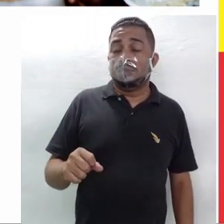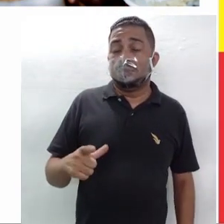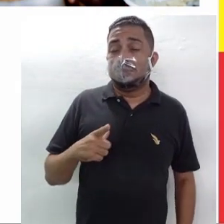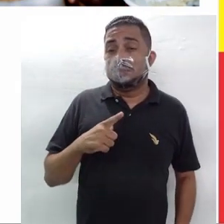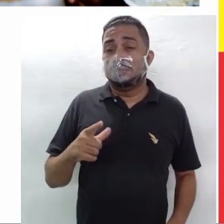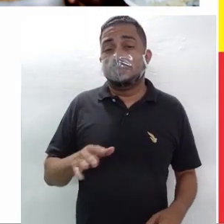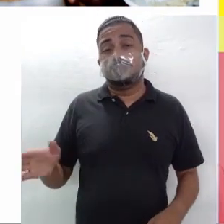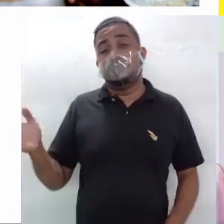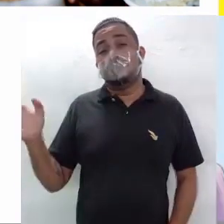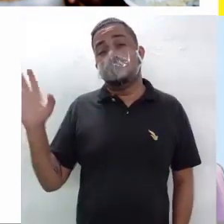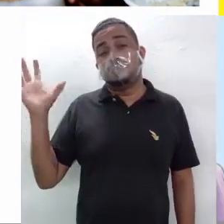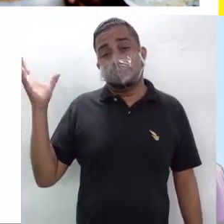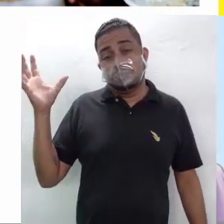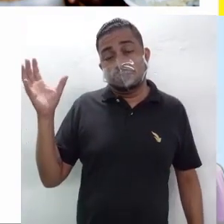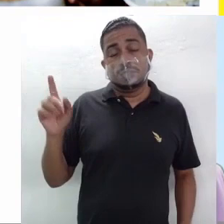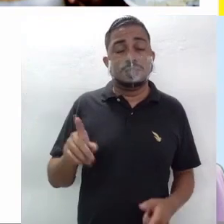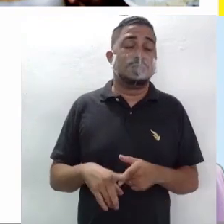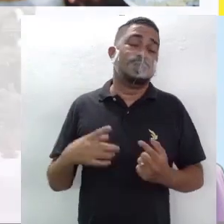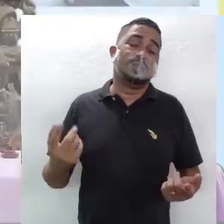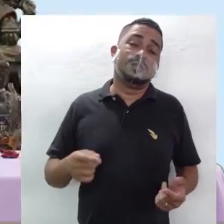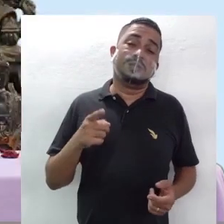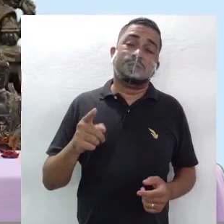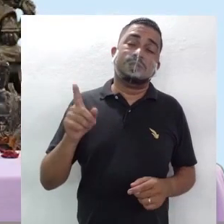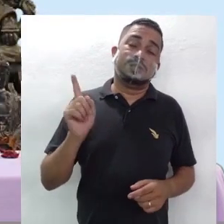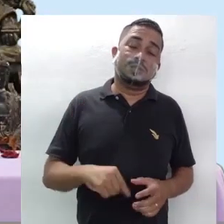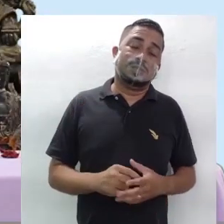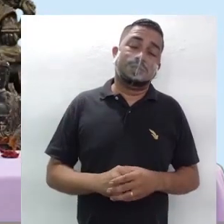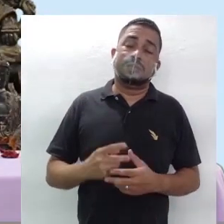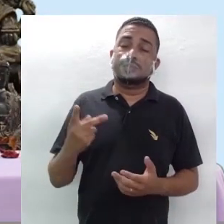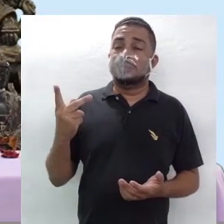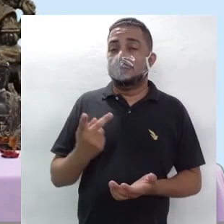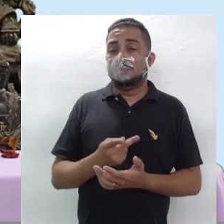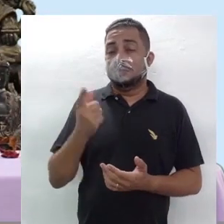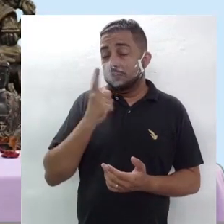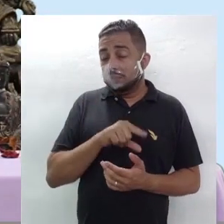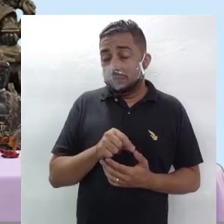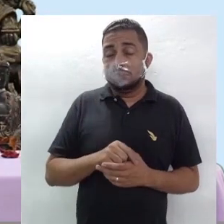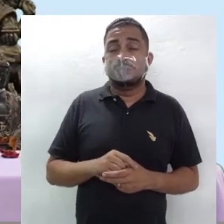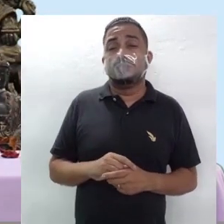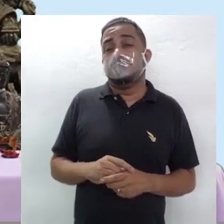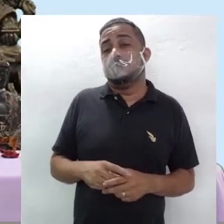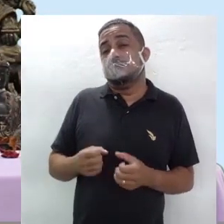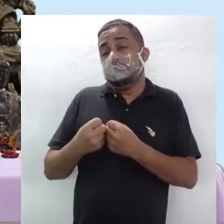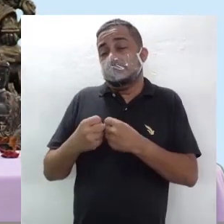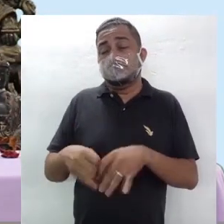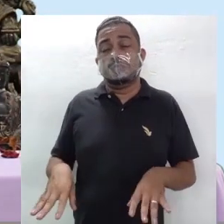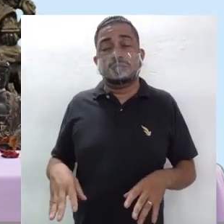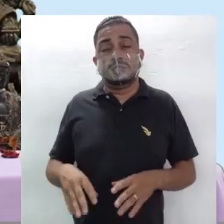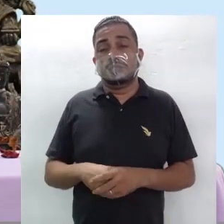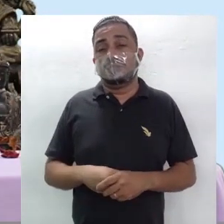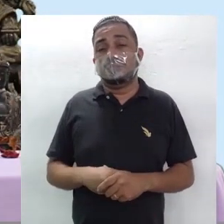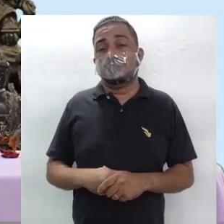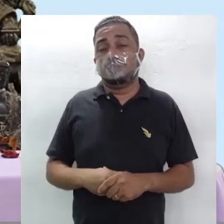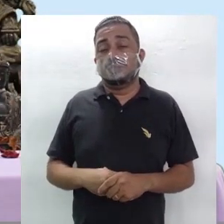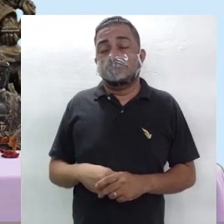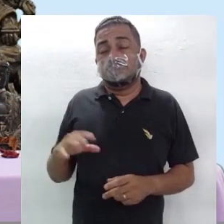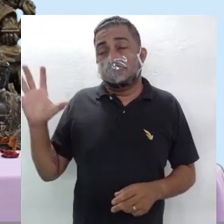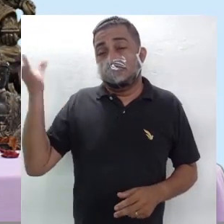matérias-primas tomadas do meio ambiente. Então, isso é considerado um